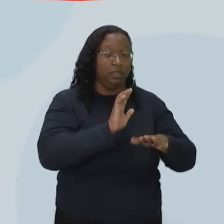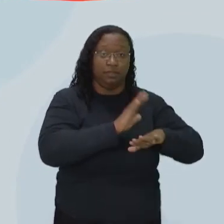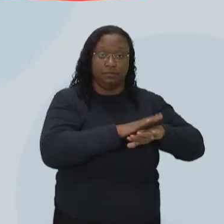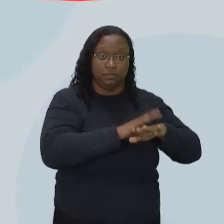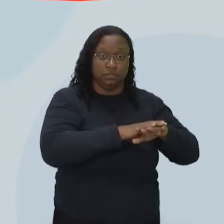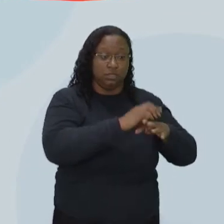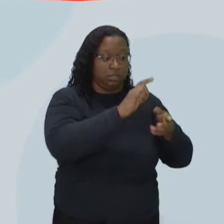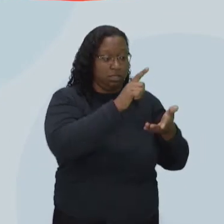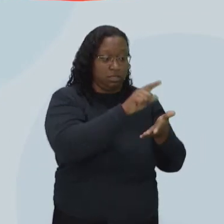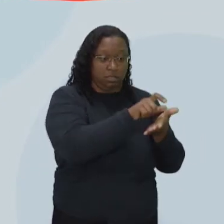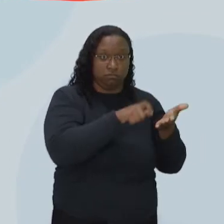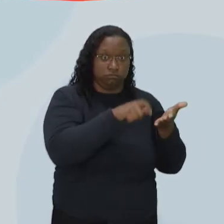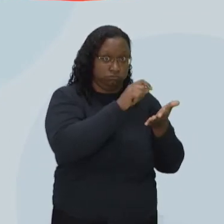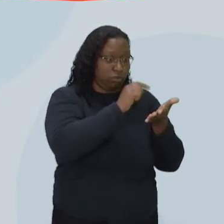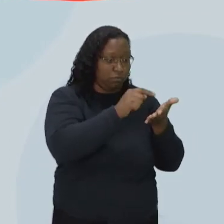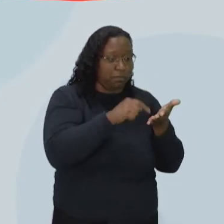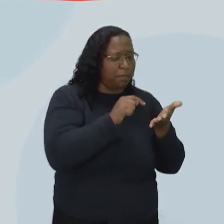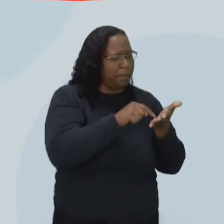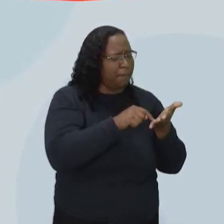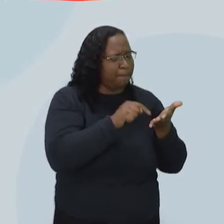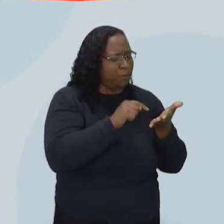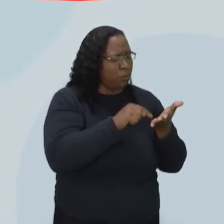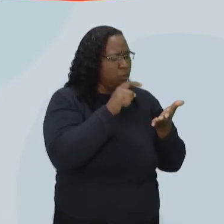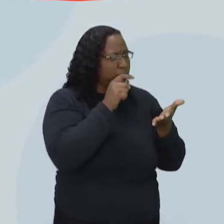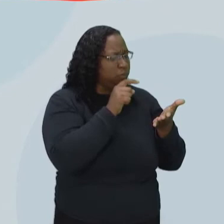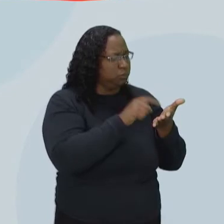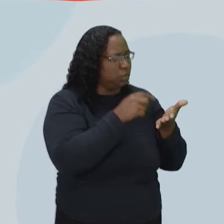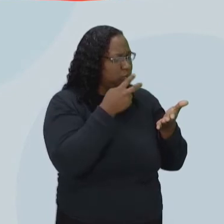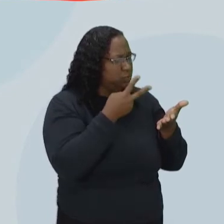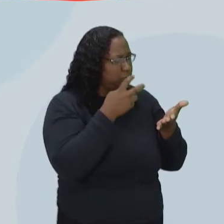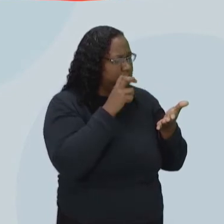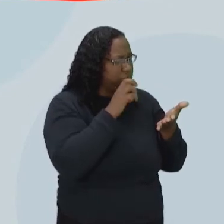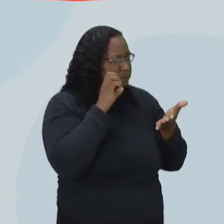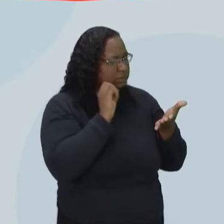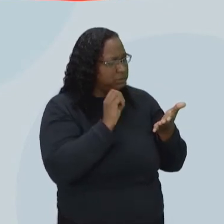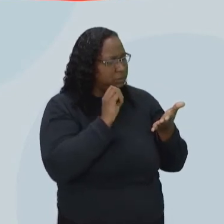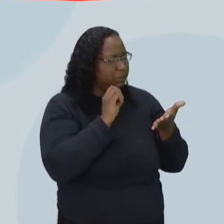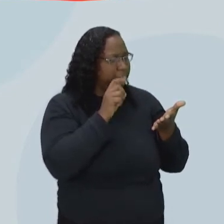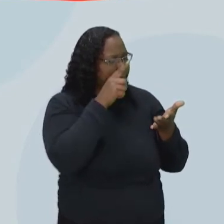250 vezes 3,14, vai dar